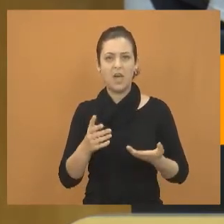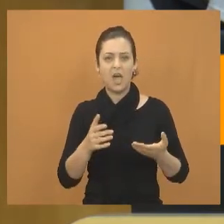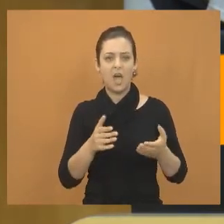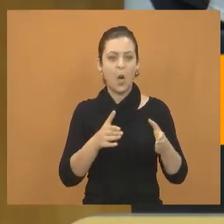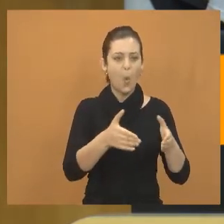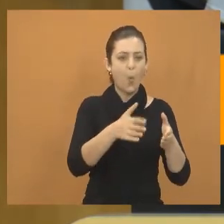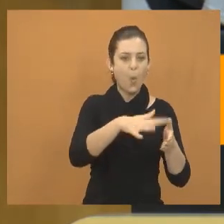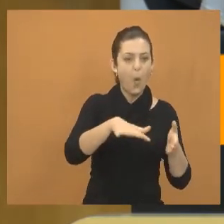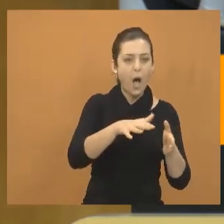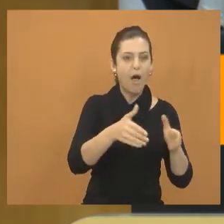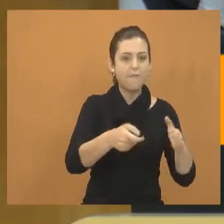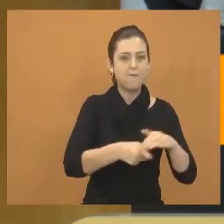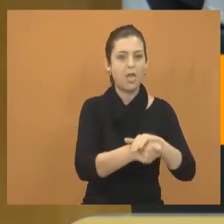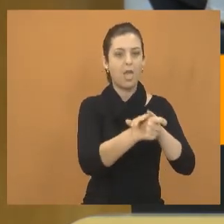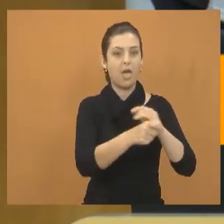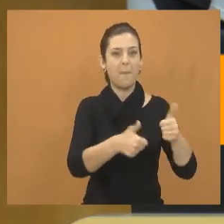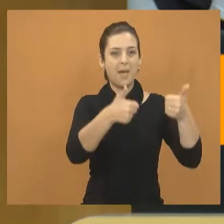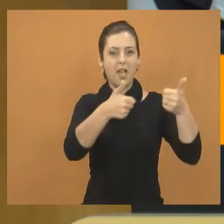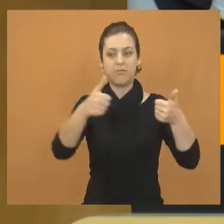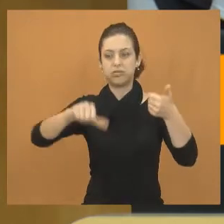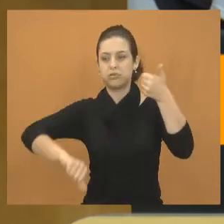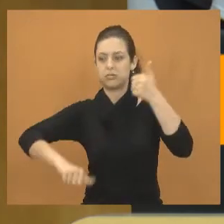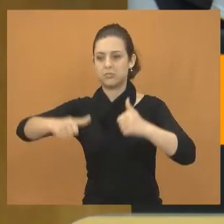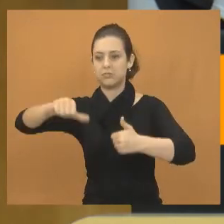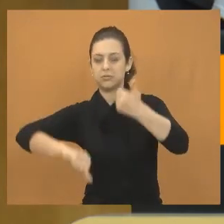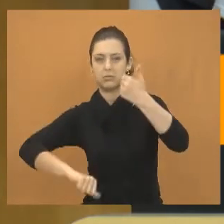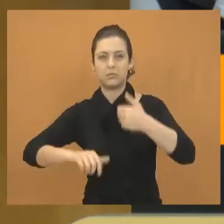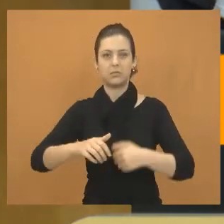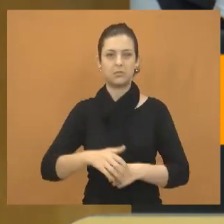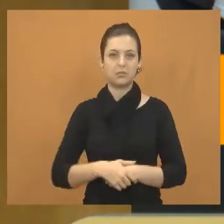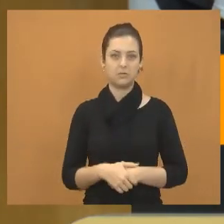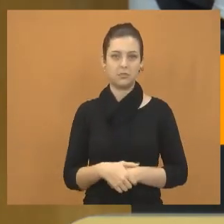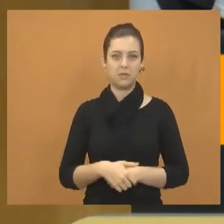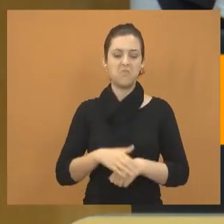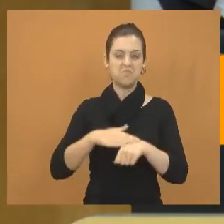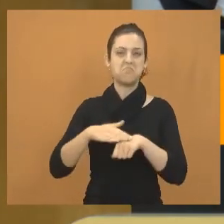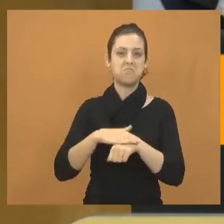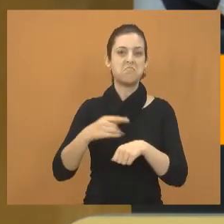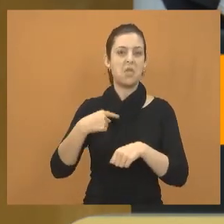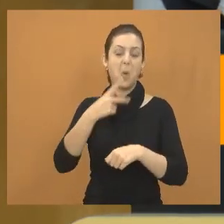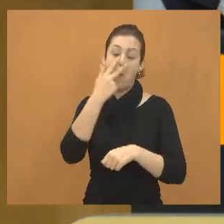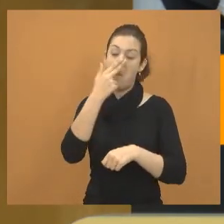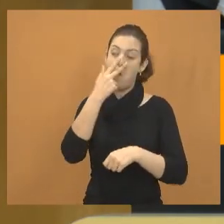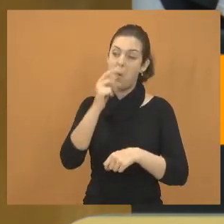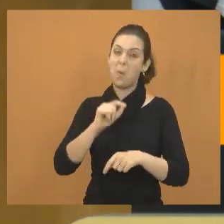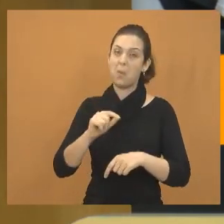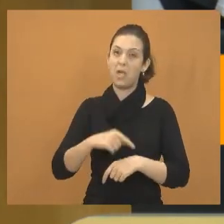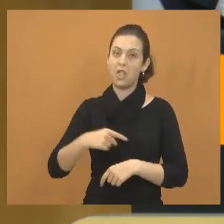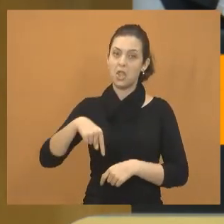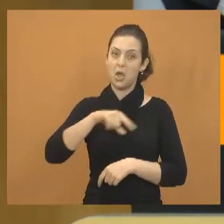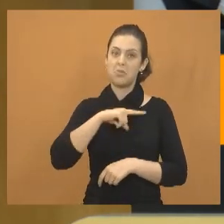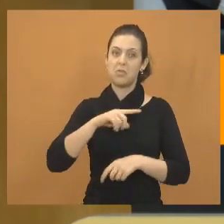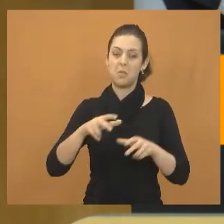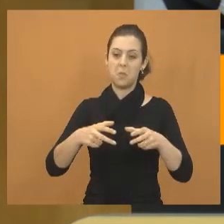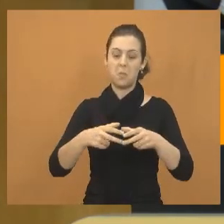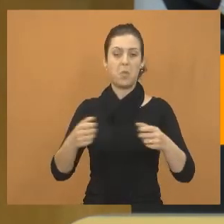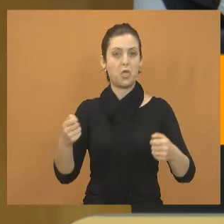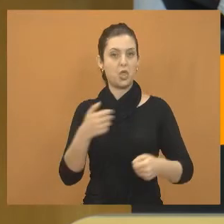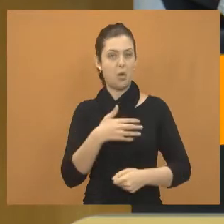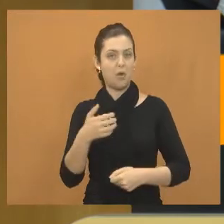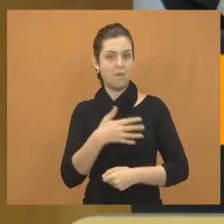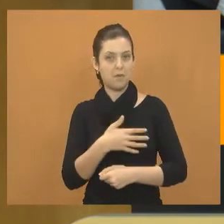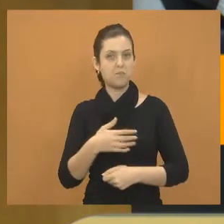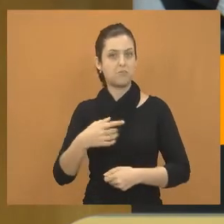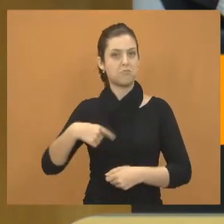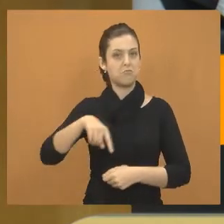vai descobrir o pé. Então, eu quero só fazer essa conversa, porque eu falei, eu acho que nós temos uma Câmara renovada aqui, eu